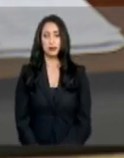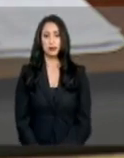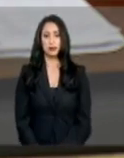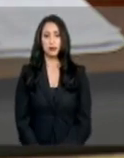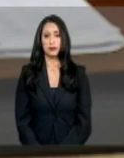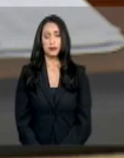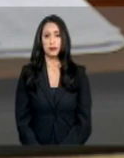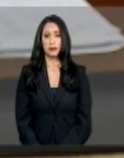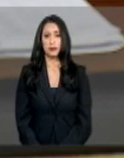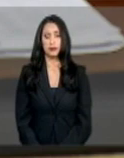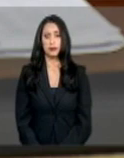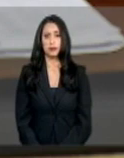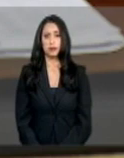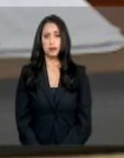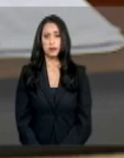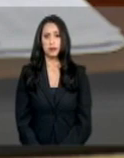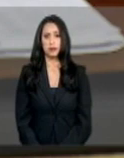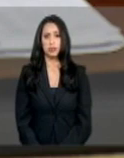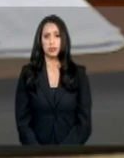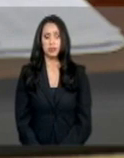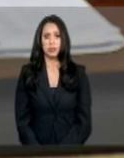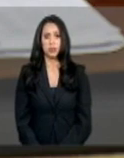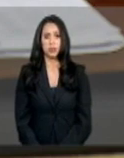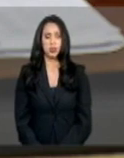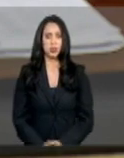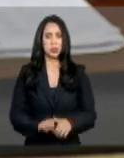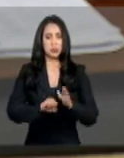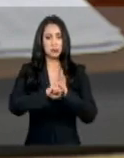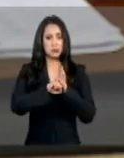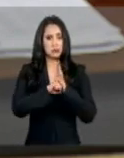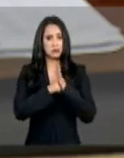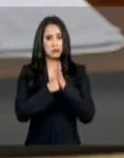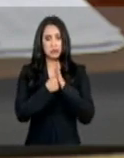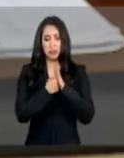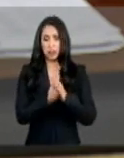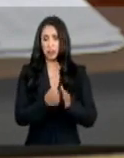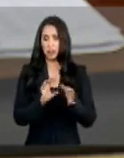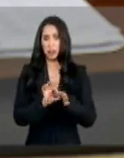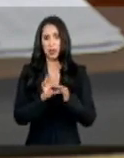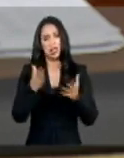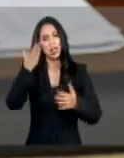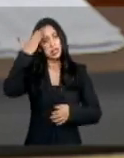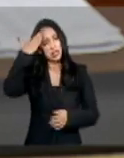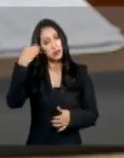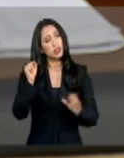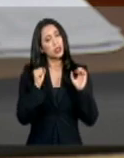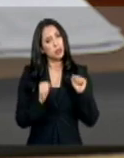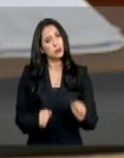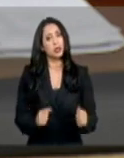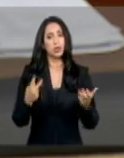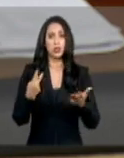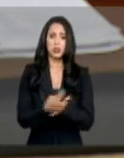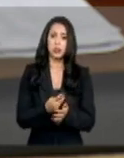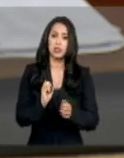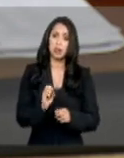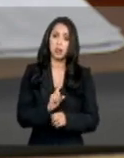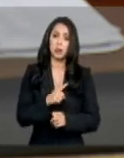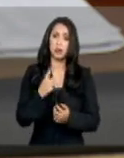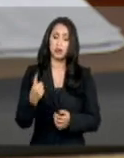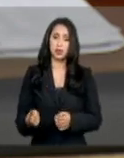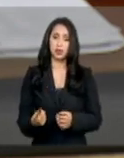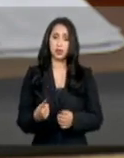versão liberdade incentivo maior sabiam que pode ou não ocorrer na